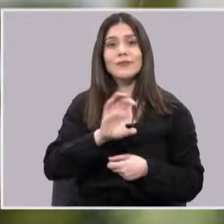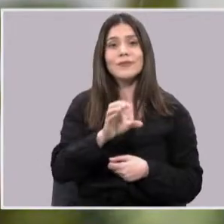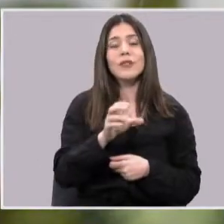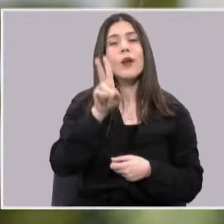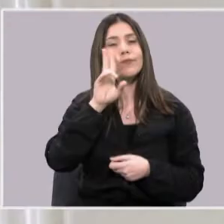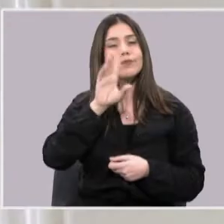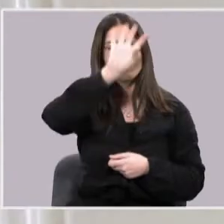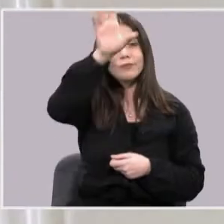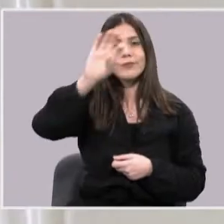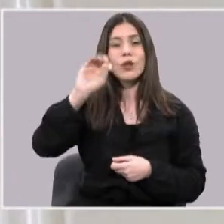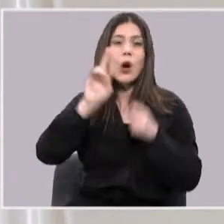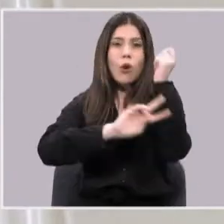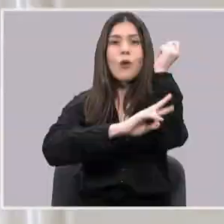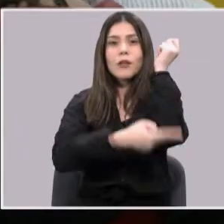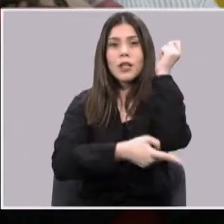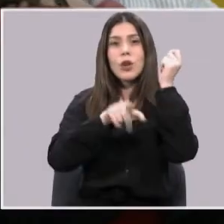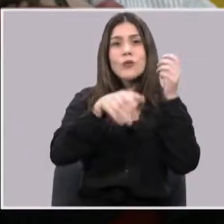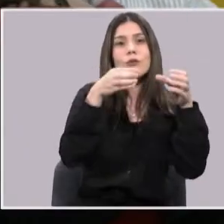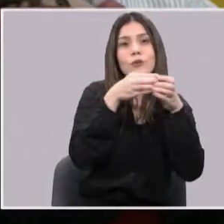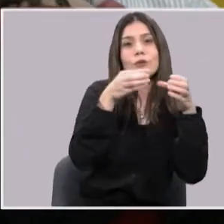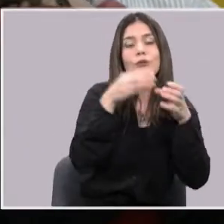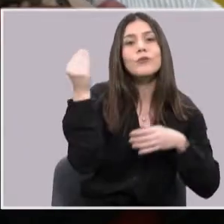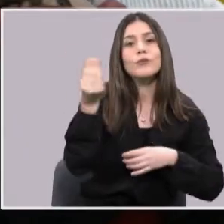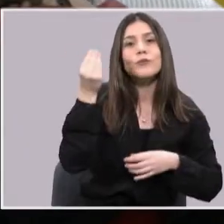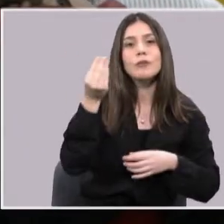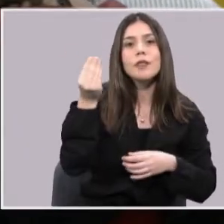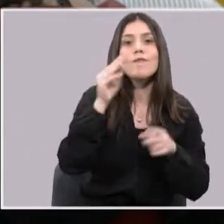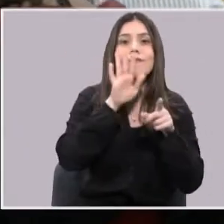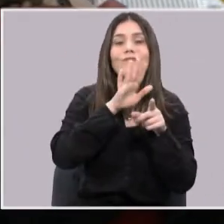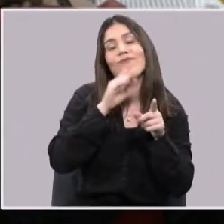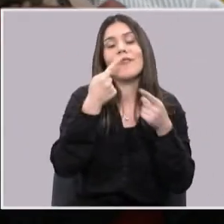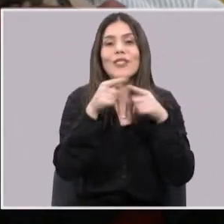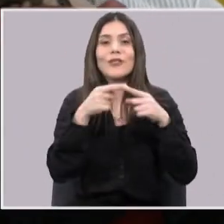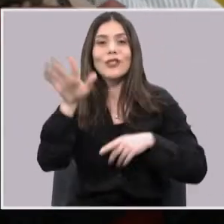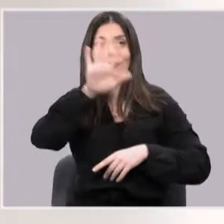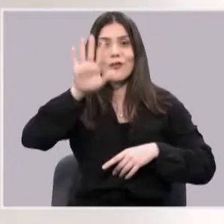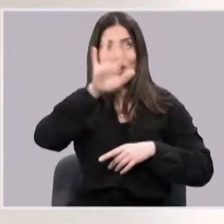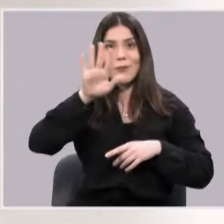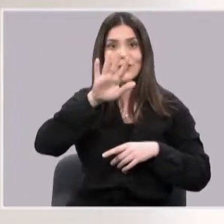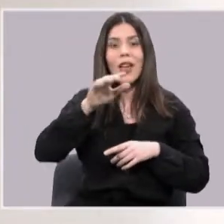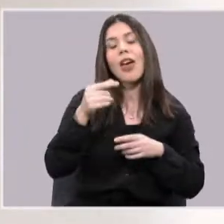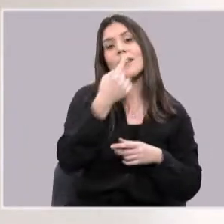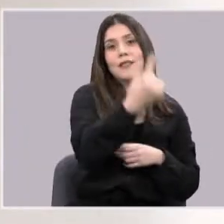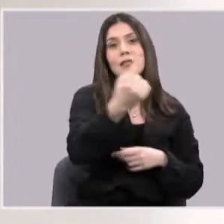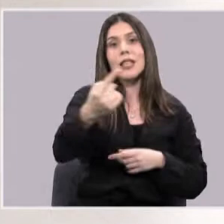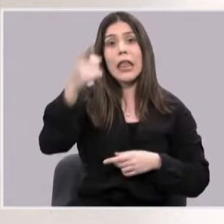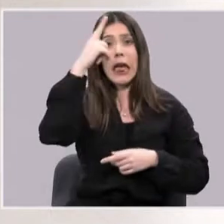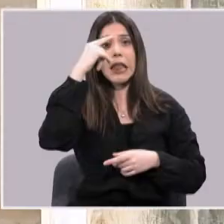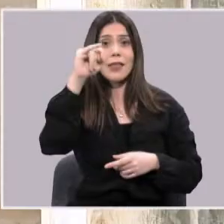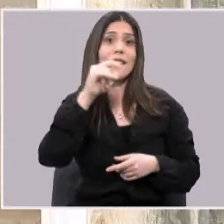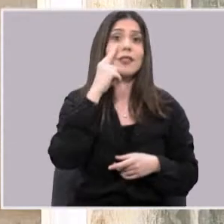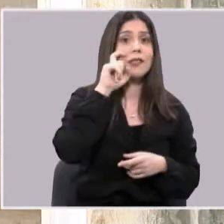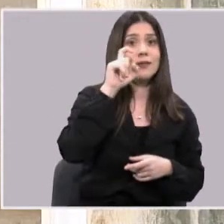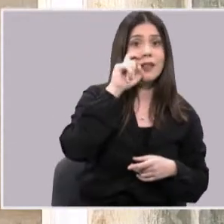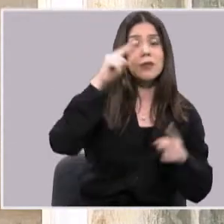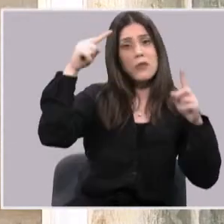região, distrito ou concelho, as juventudes partidárias têm diferentes formas de atuar. Cada uma tem a sua ideologia,